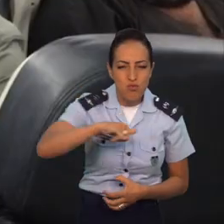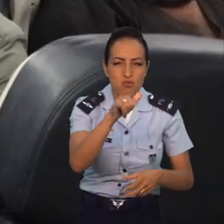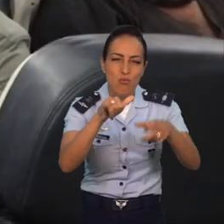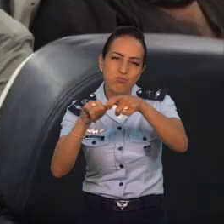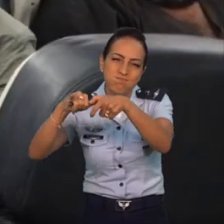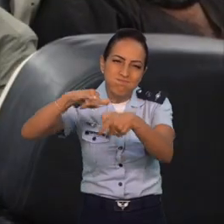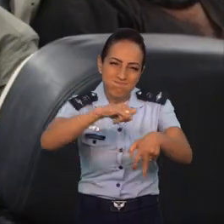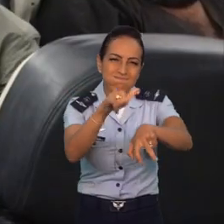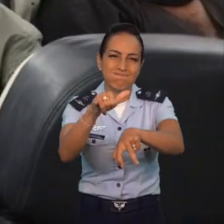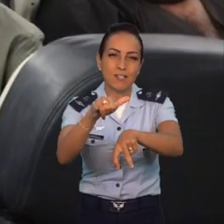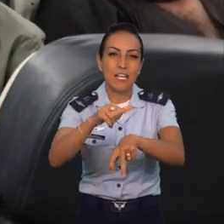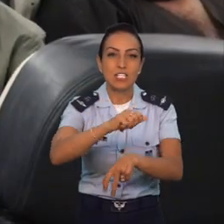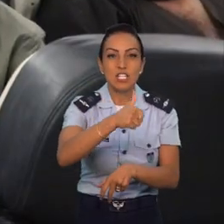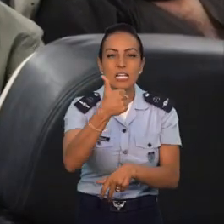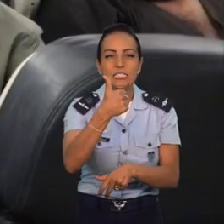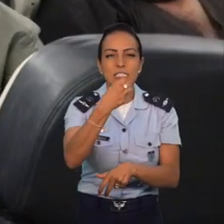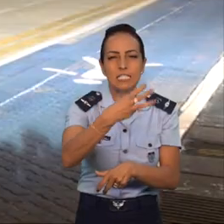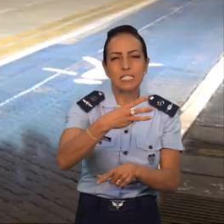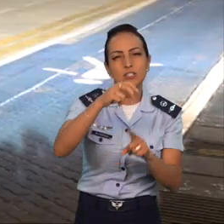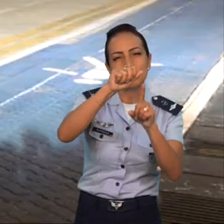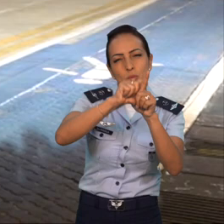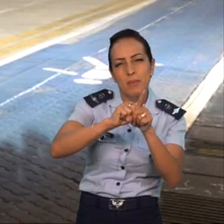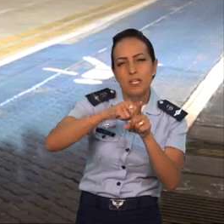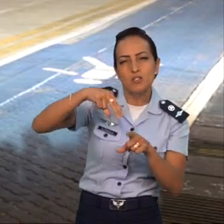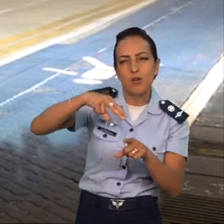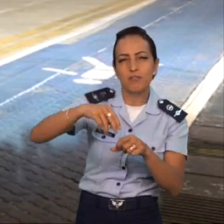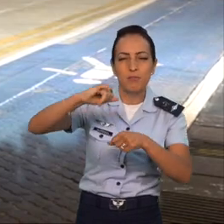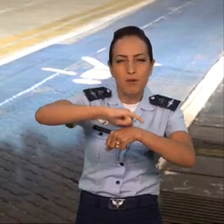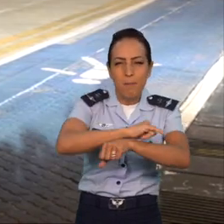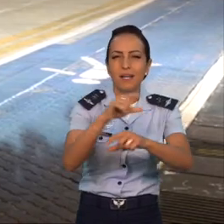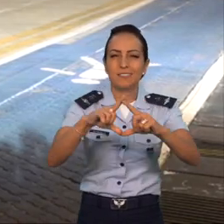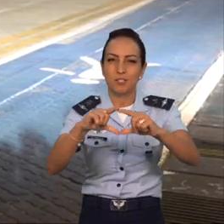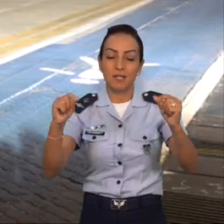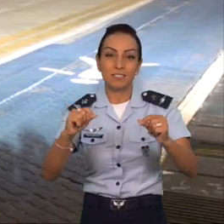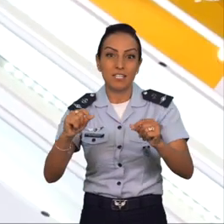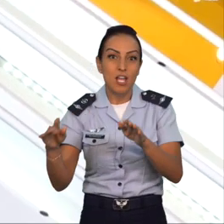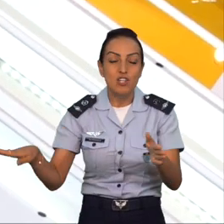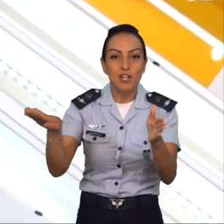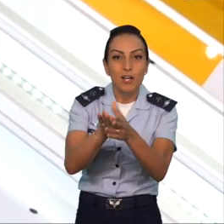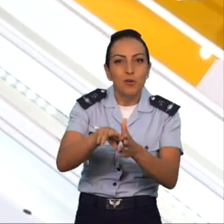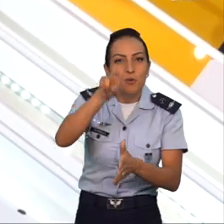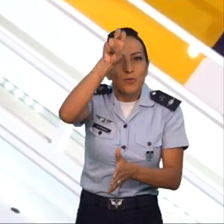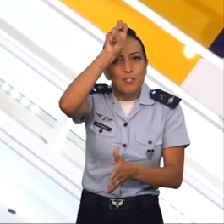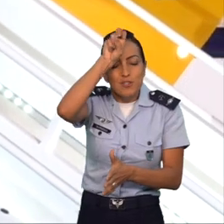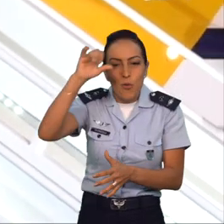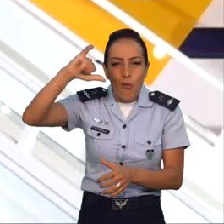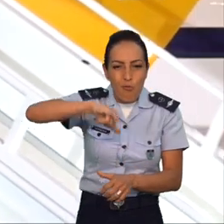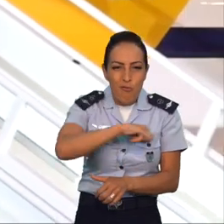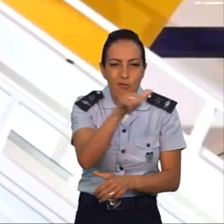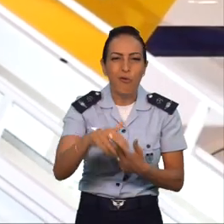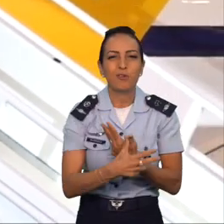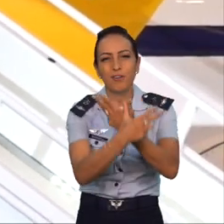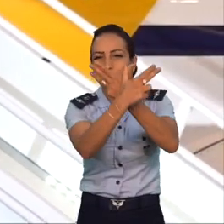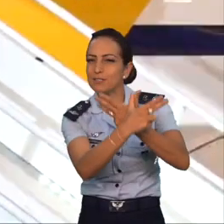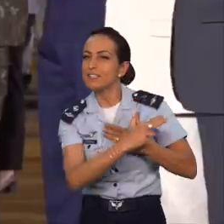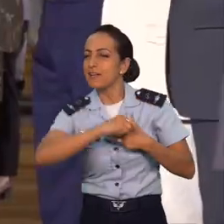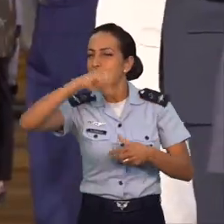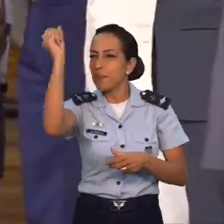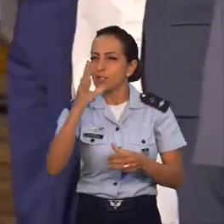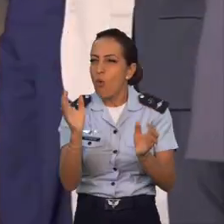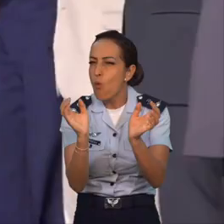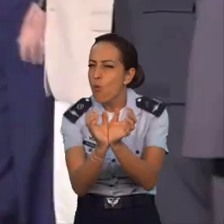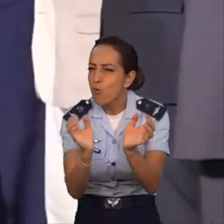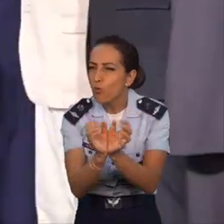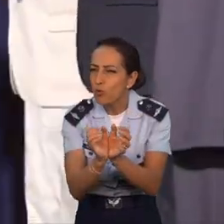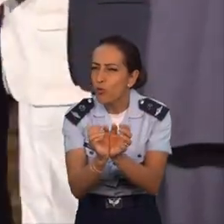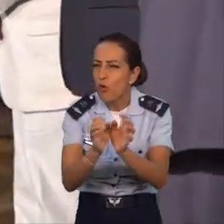passageiros que desembarcaram no dia 13 de novembro na Base Aérea de Brasília, vindos do Egito em voo da Força Aérea Brasileira.